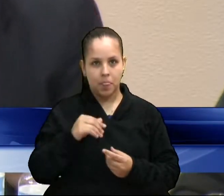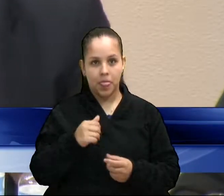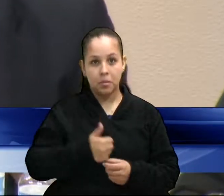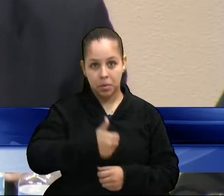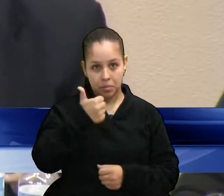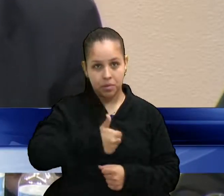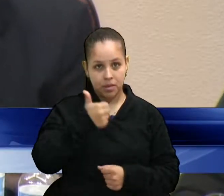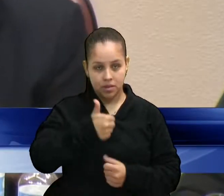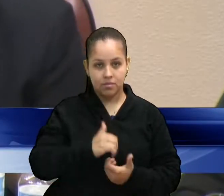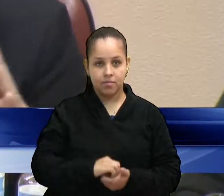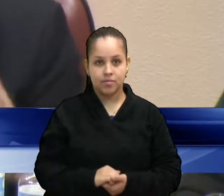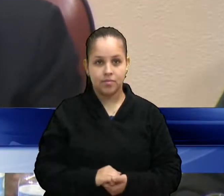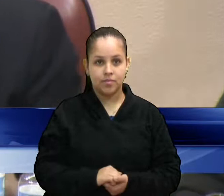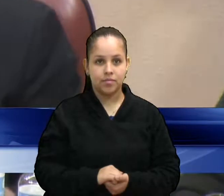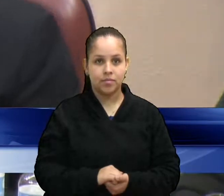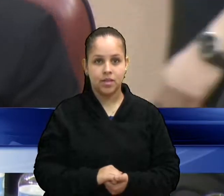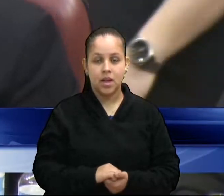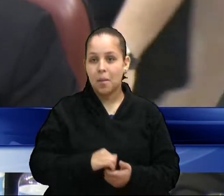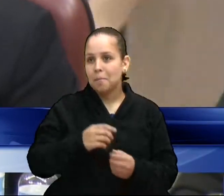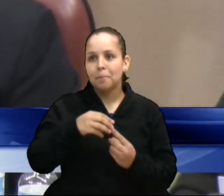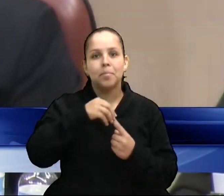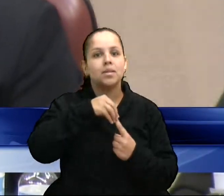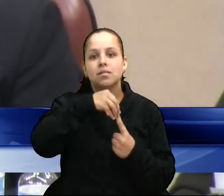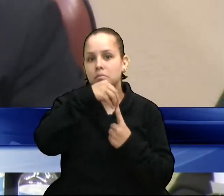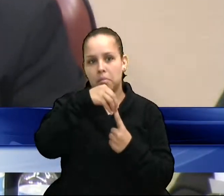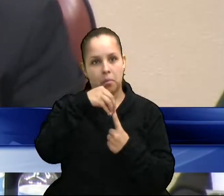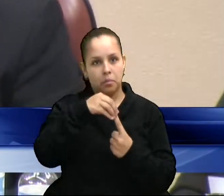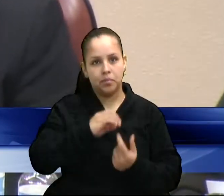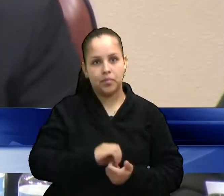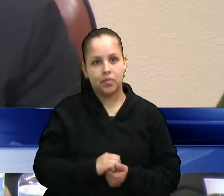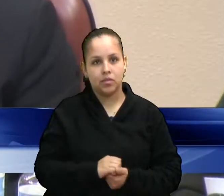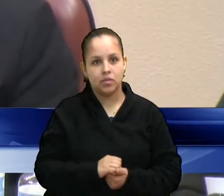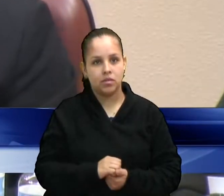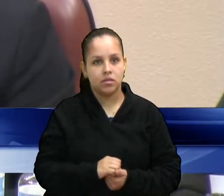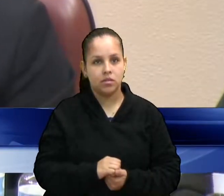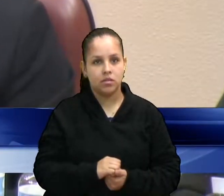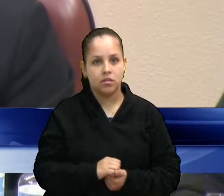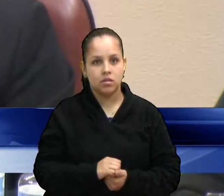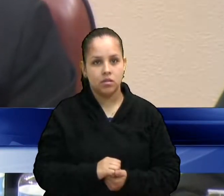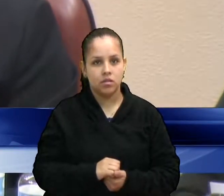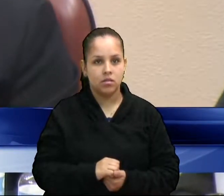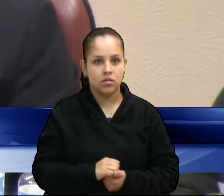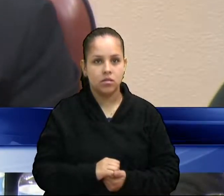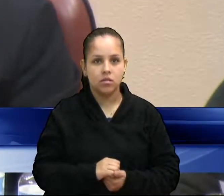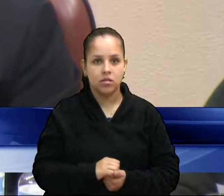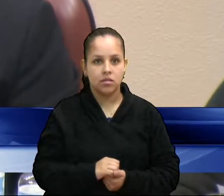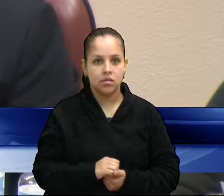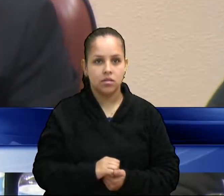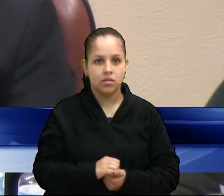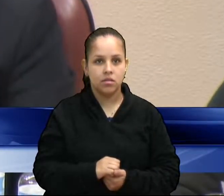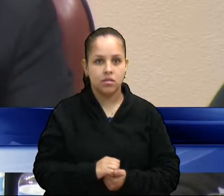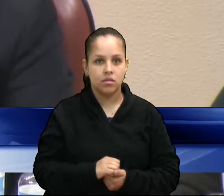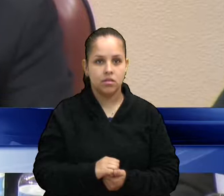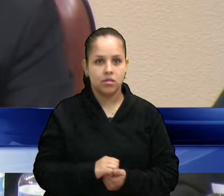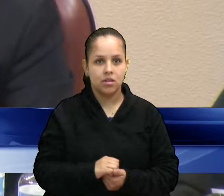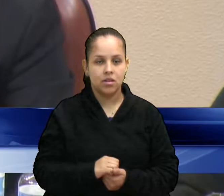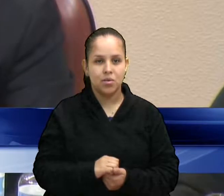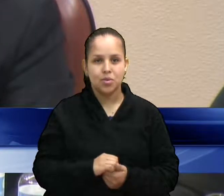que para nós é a principal, é a questão relacionada à